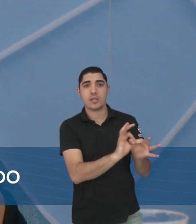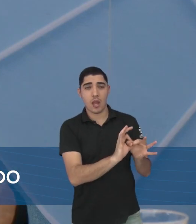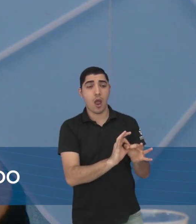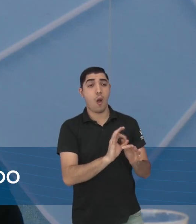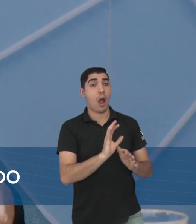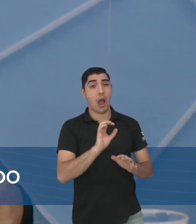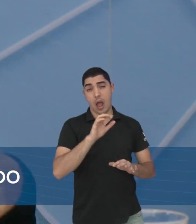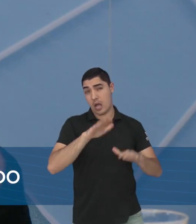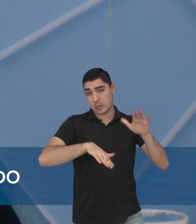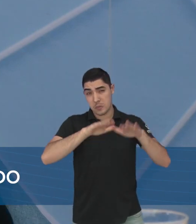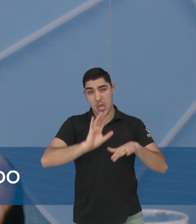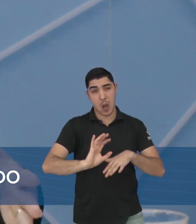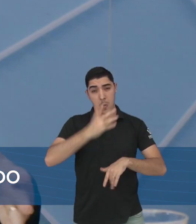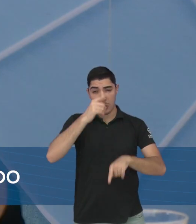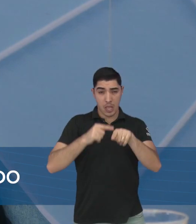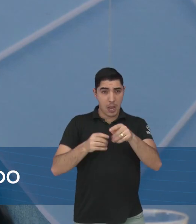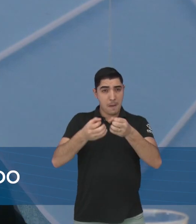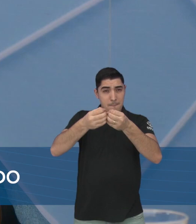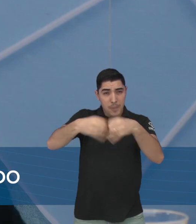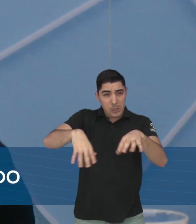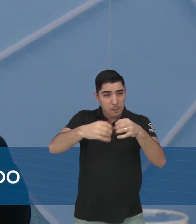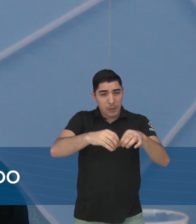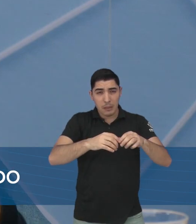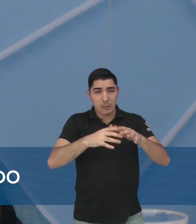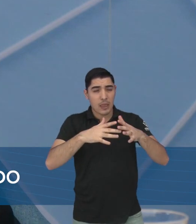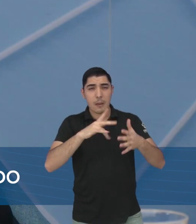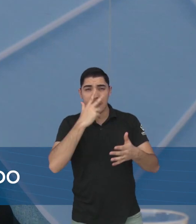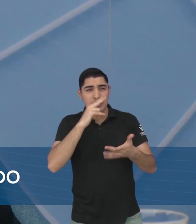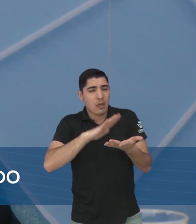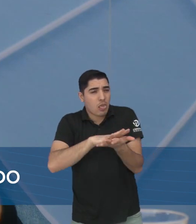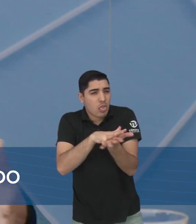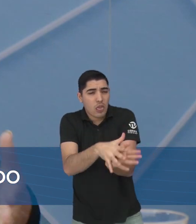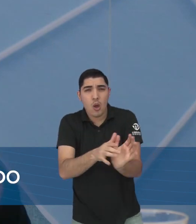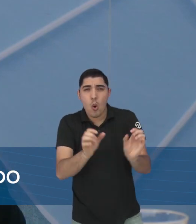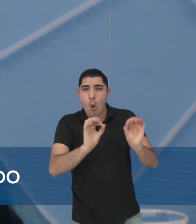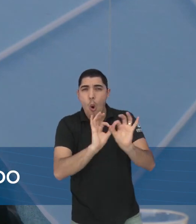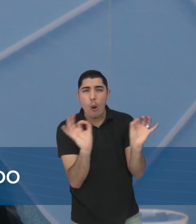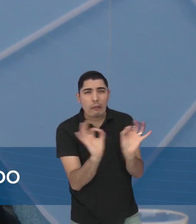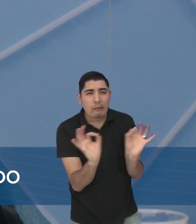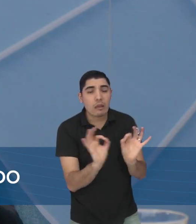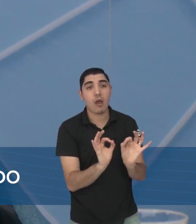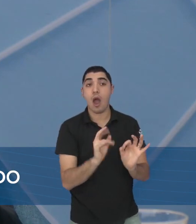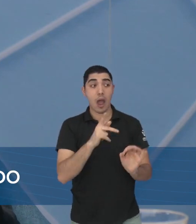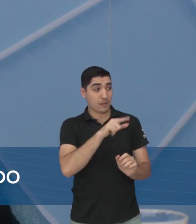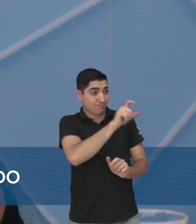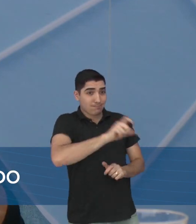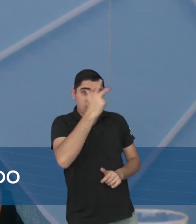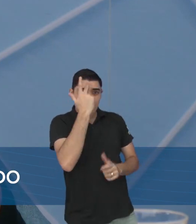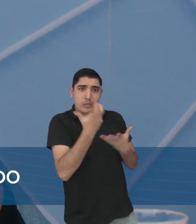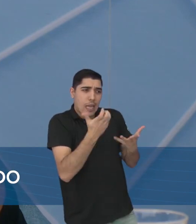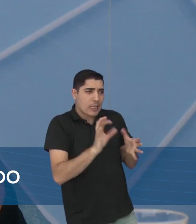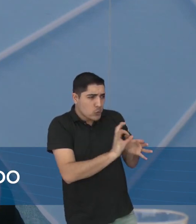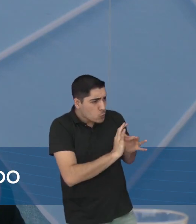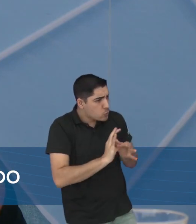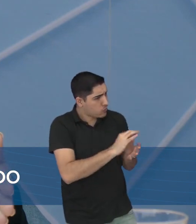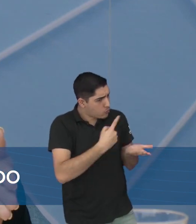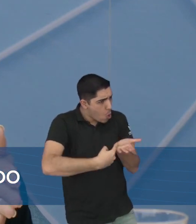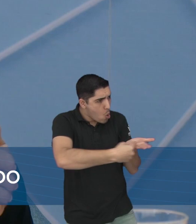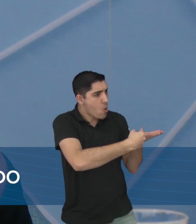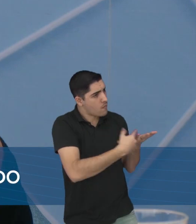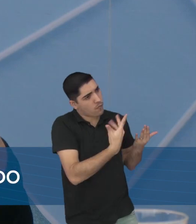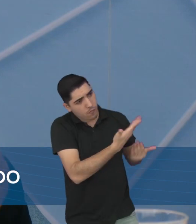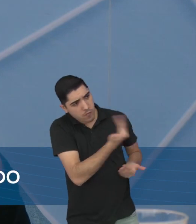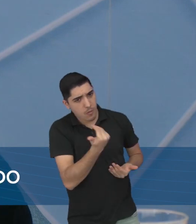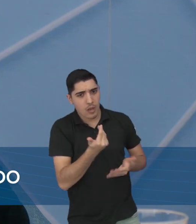extrema, pontual, de uma calamidade, enfim, as pessoas se unem, né? Elas querem ajudar, né? Às vezes elas nem têm, muitas vezes assim,